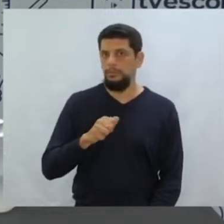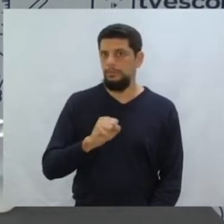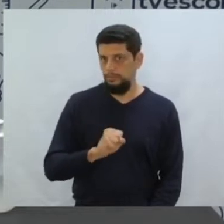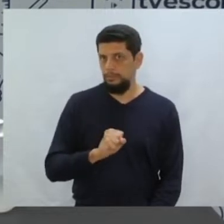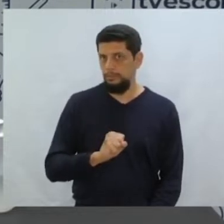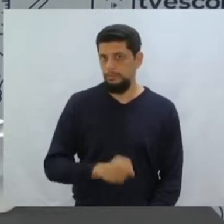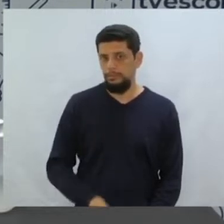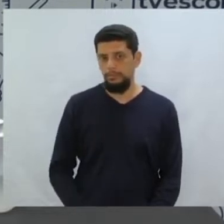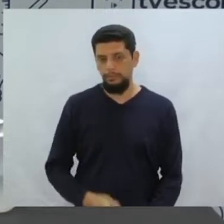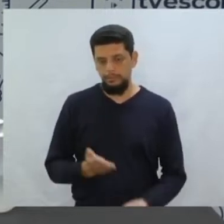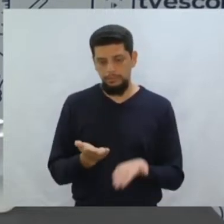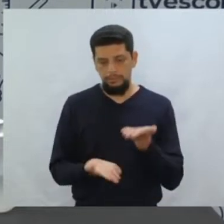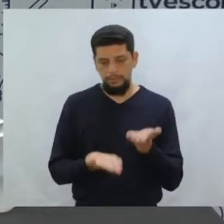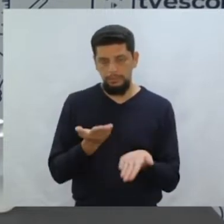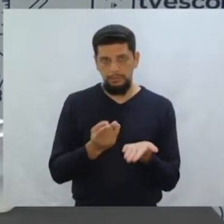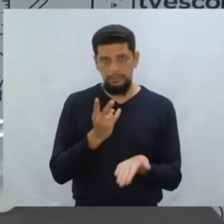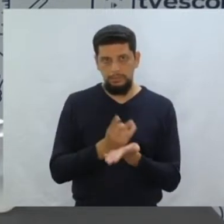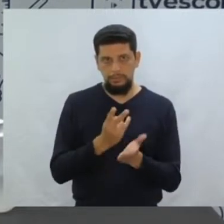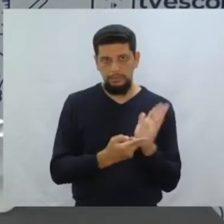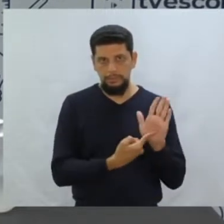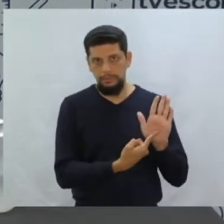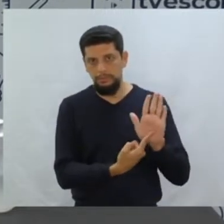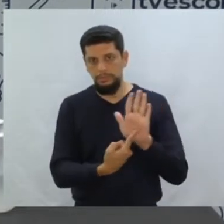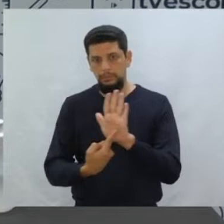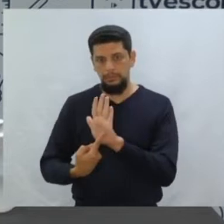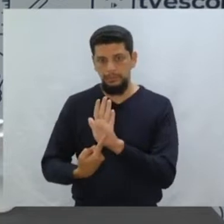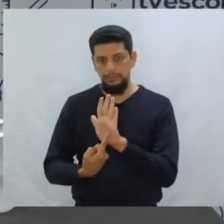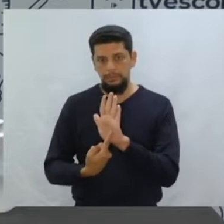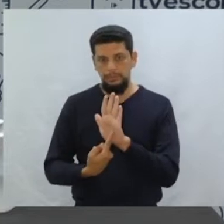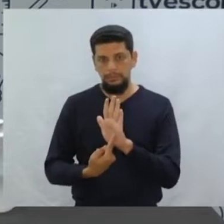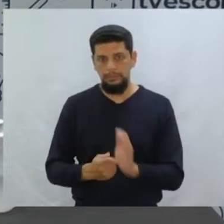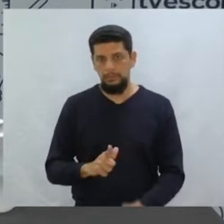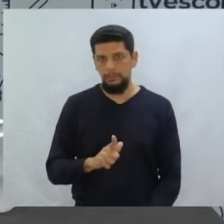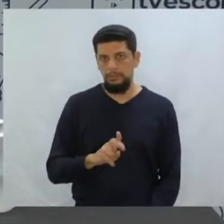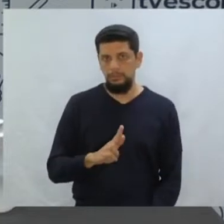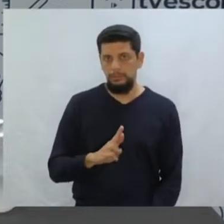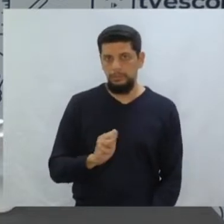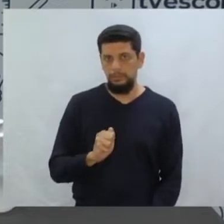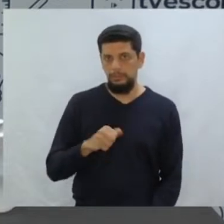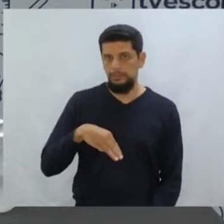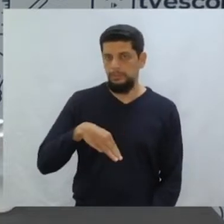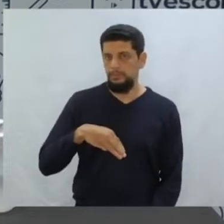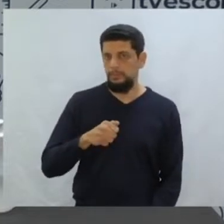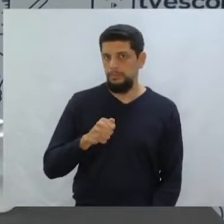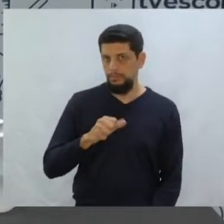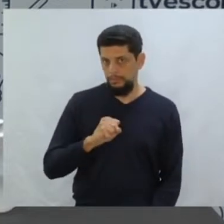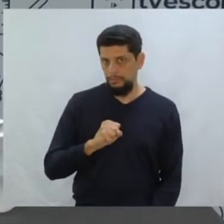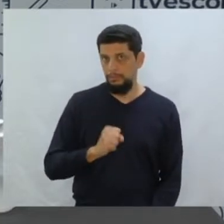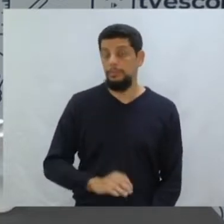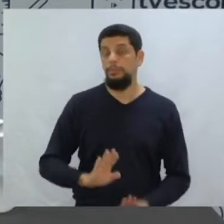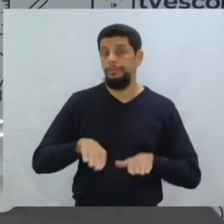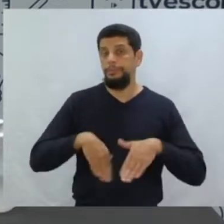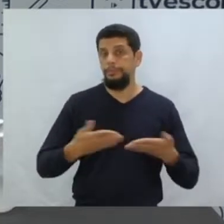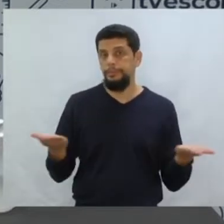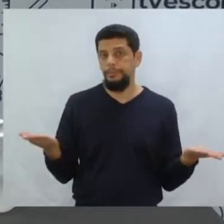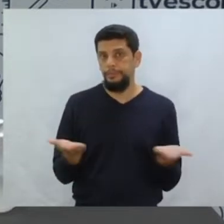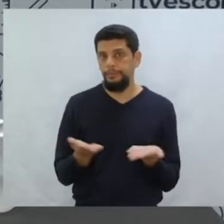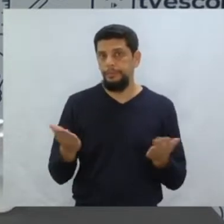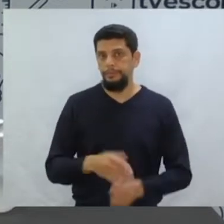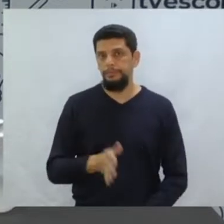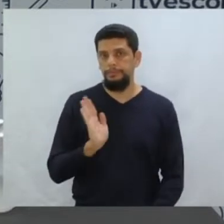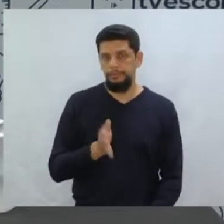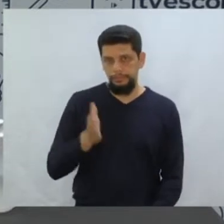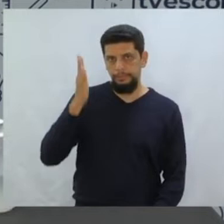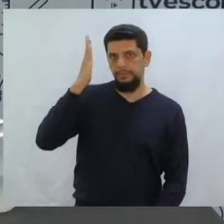1000 gramas. Na balança sempre vai aparecer por essas gramas, a gente vai ver daqui a pouquinho.